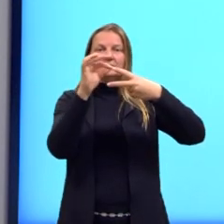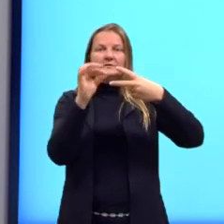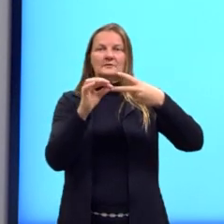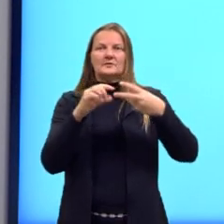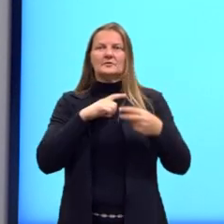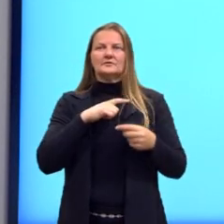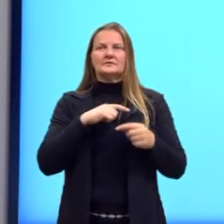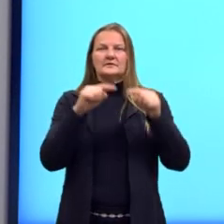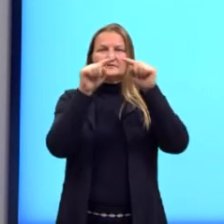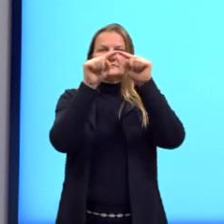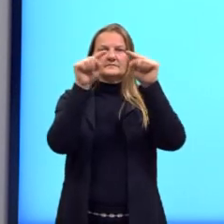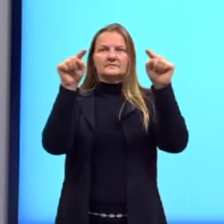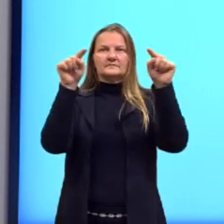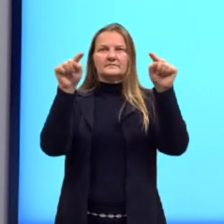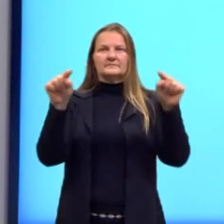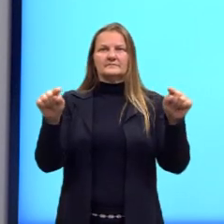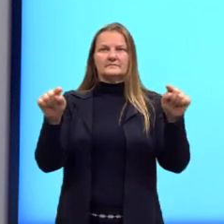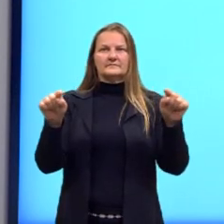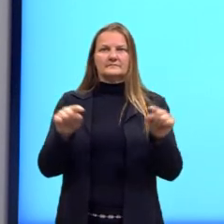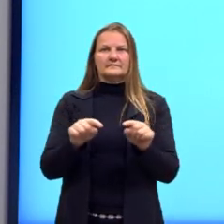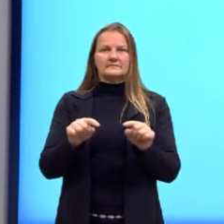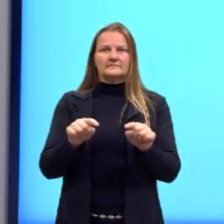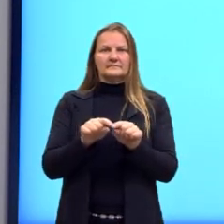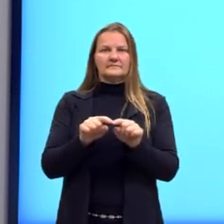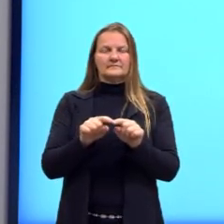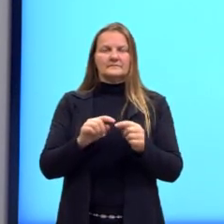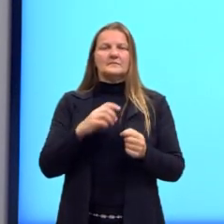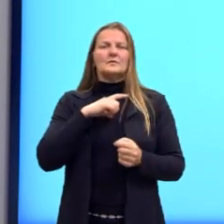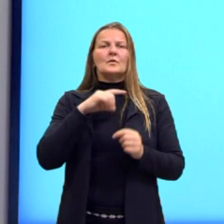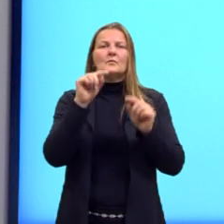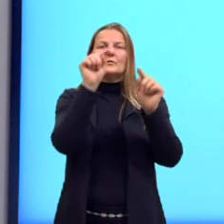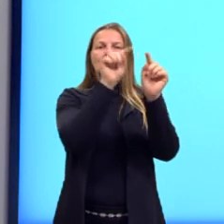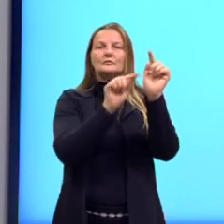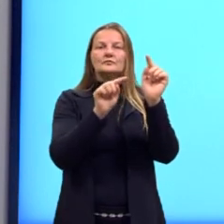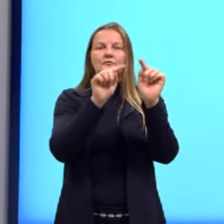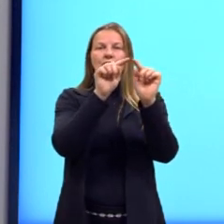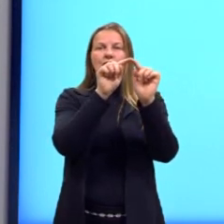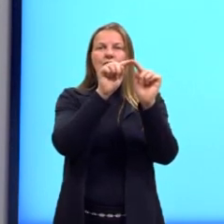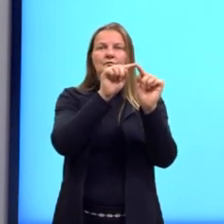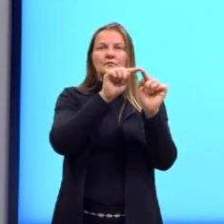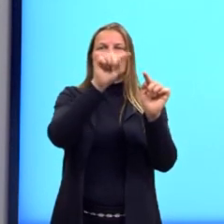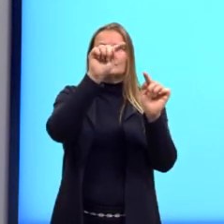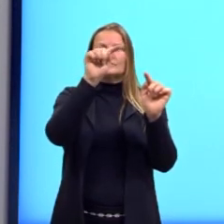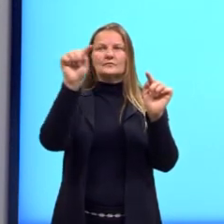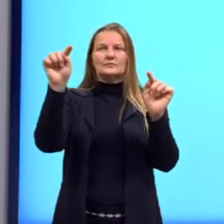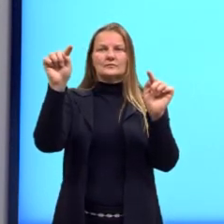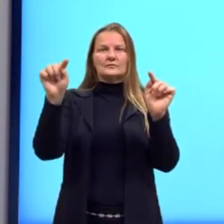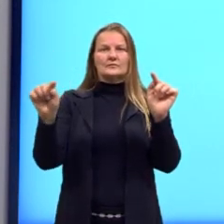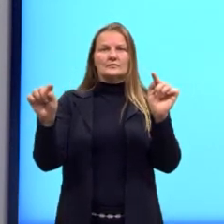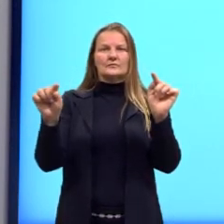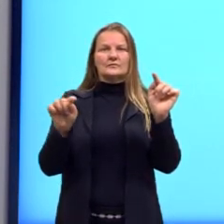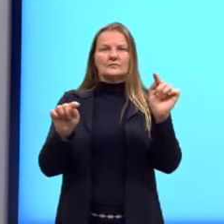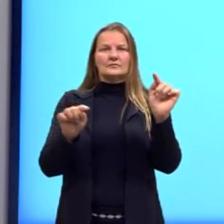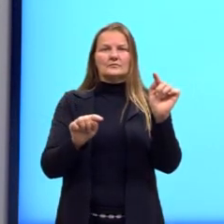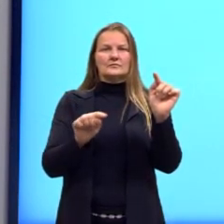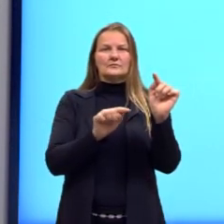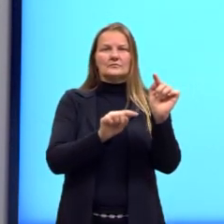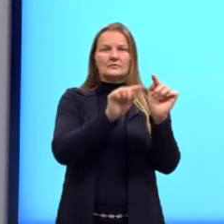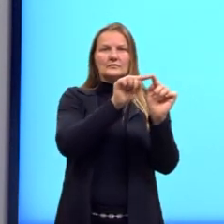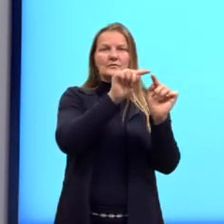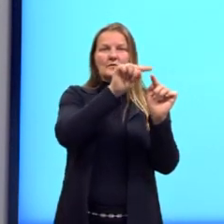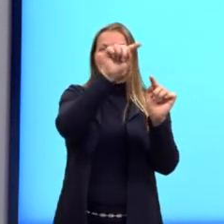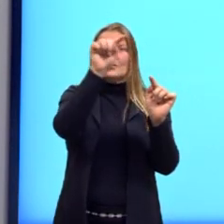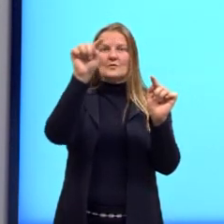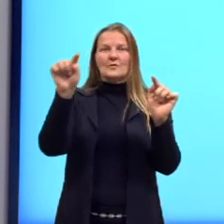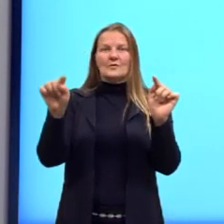os segmentos de reta do Contorno dessa figura esses segmentos Então são os lados quando os